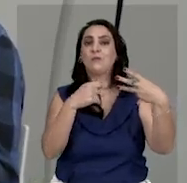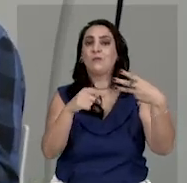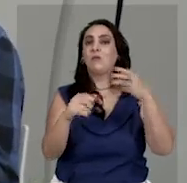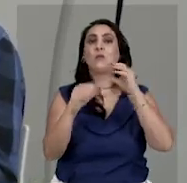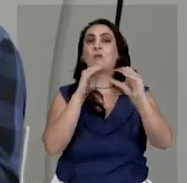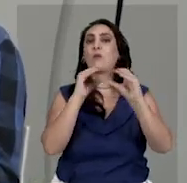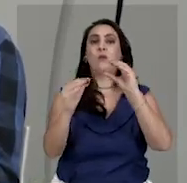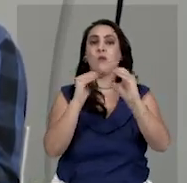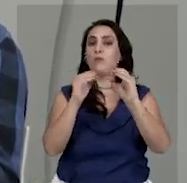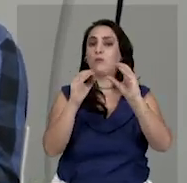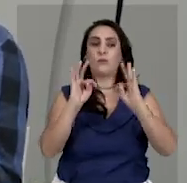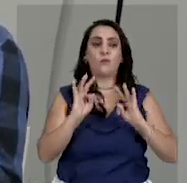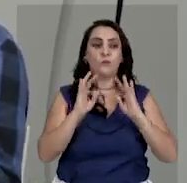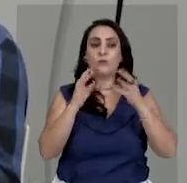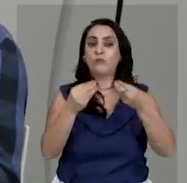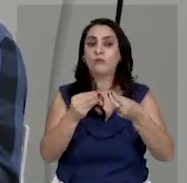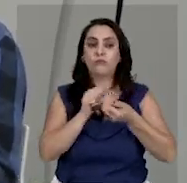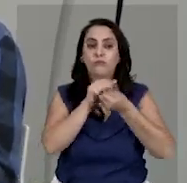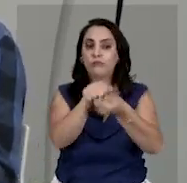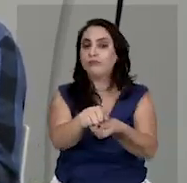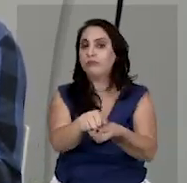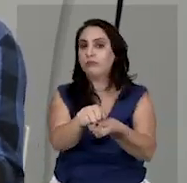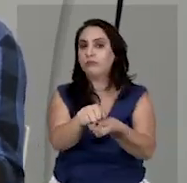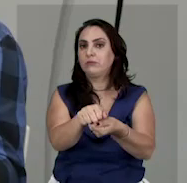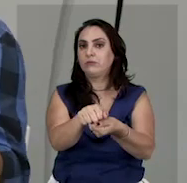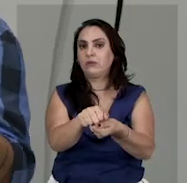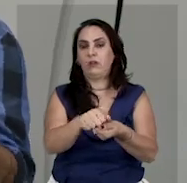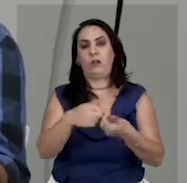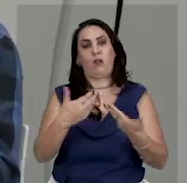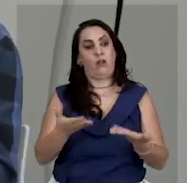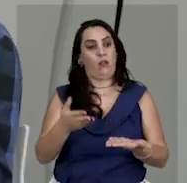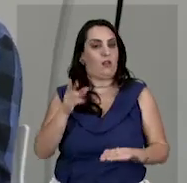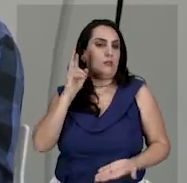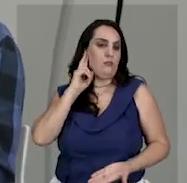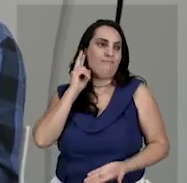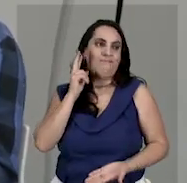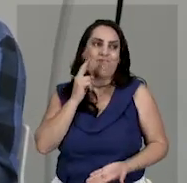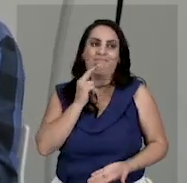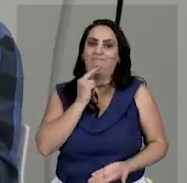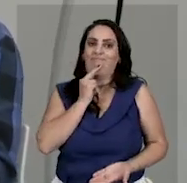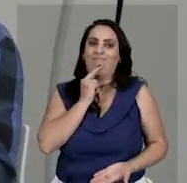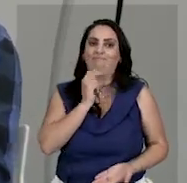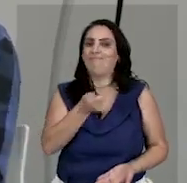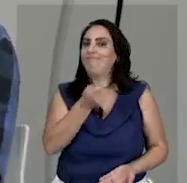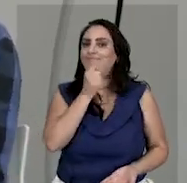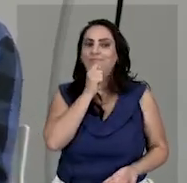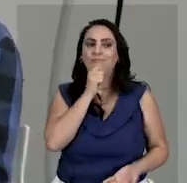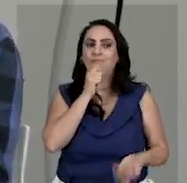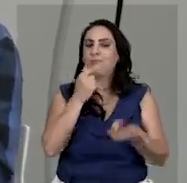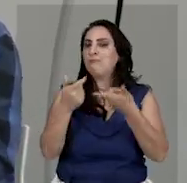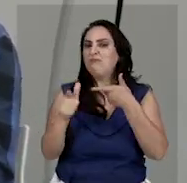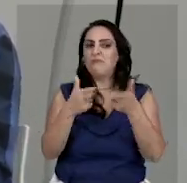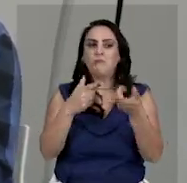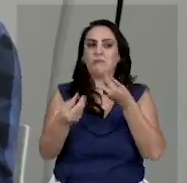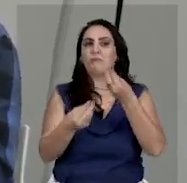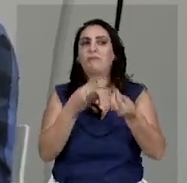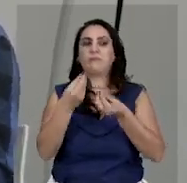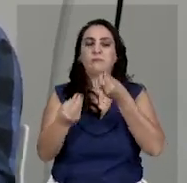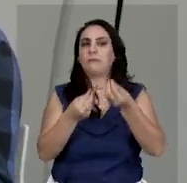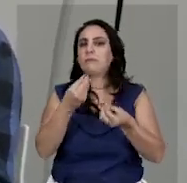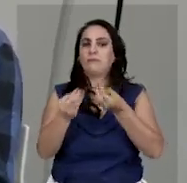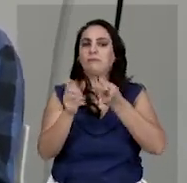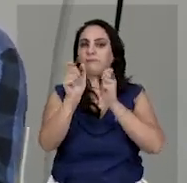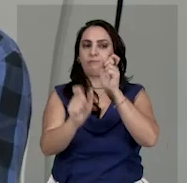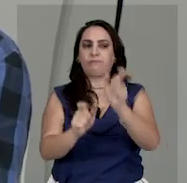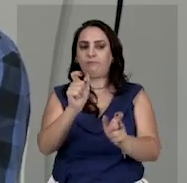aí a gente vê ainda que o surdo ele não tinha voz ainda de identificação como indivíduo que tem